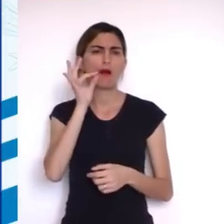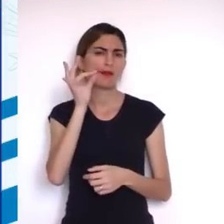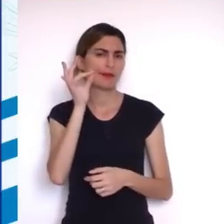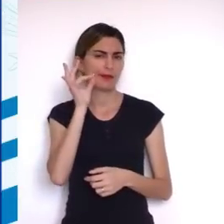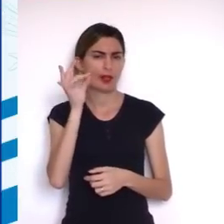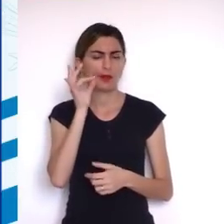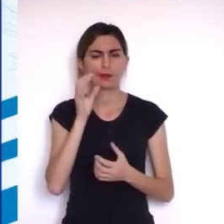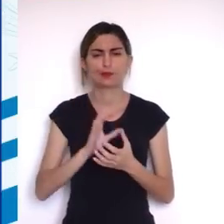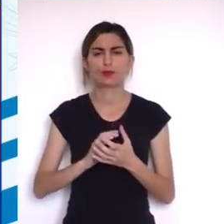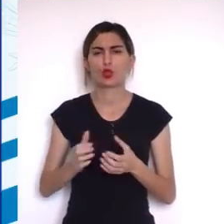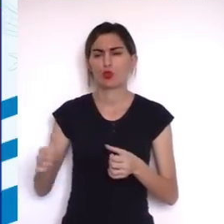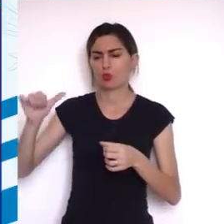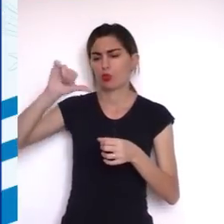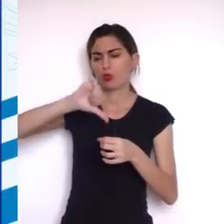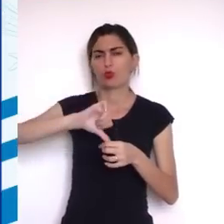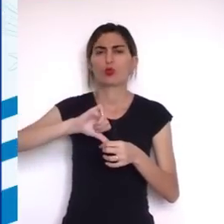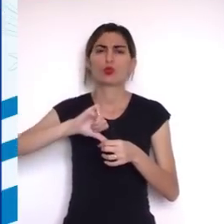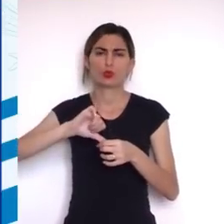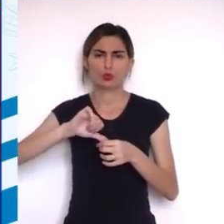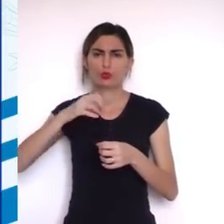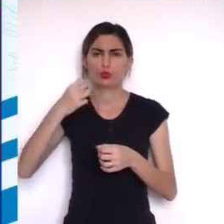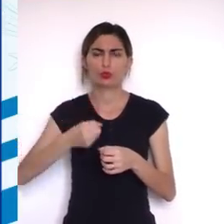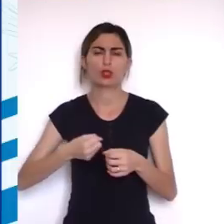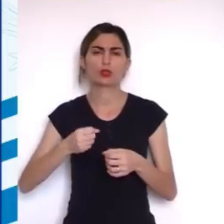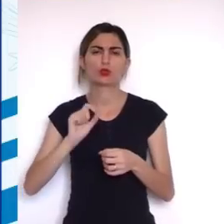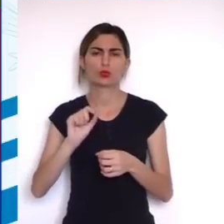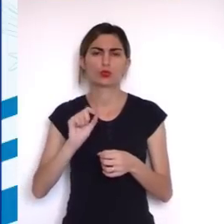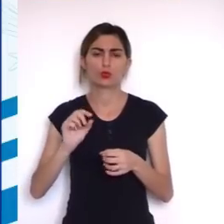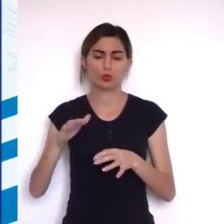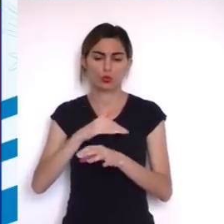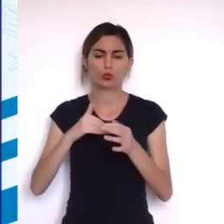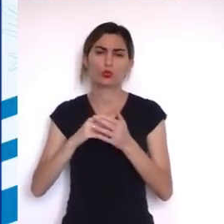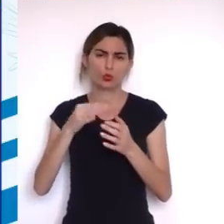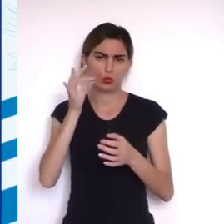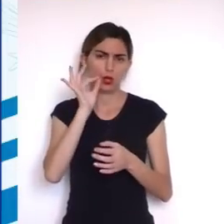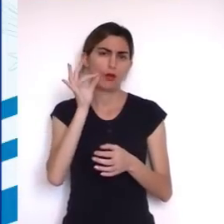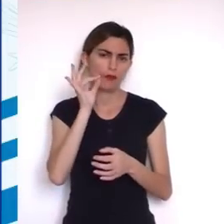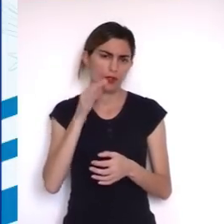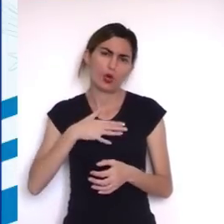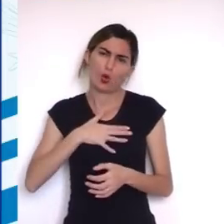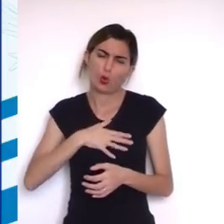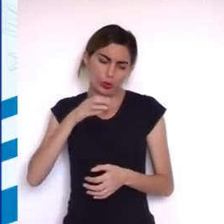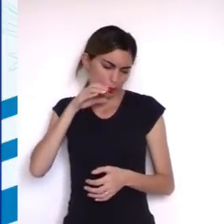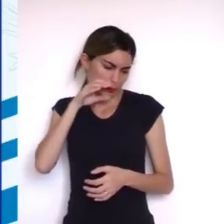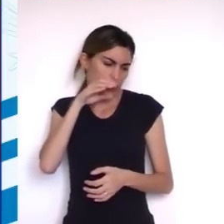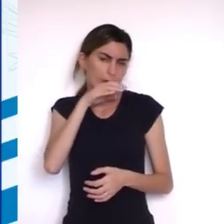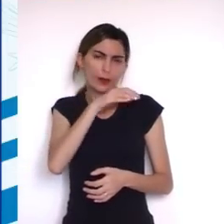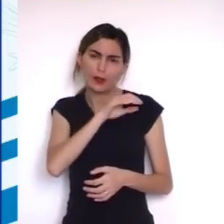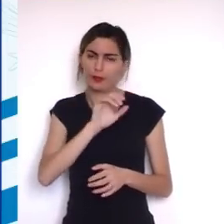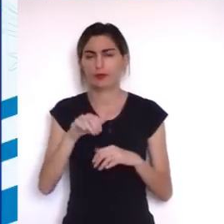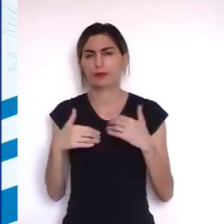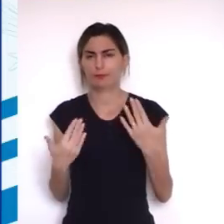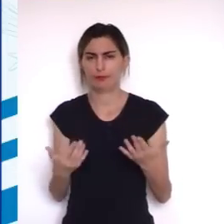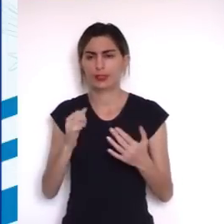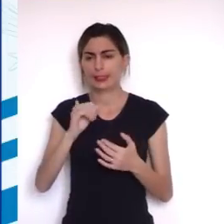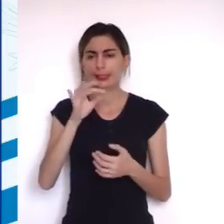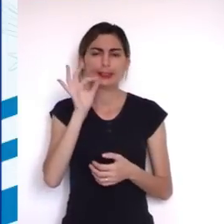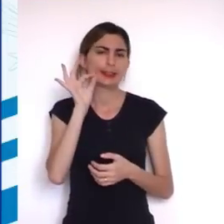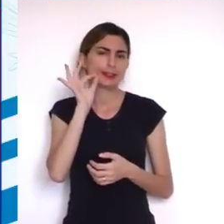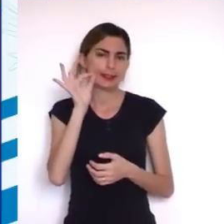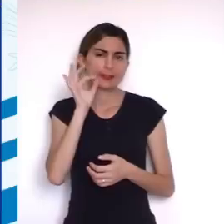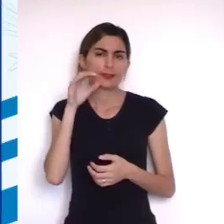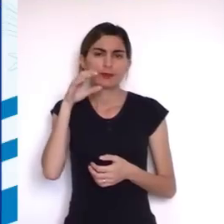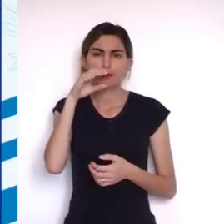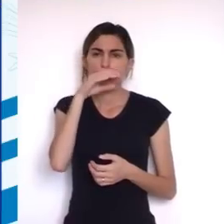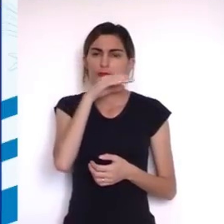com café e eu vou colocar leite. O café, todo mundo gosta de tomar o café quente. Ou seja, se o café